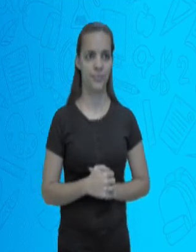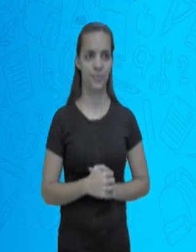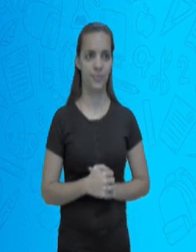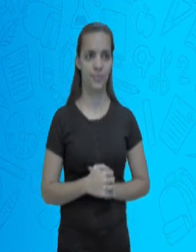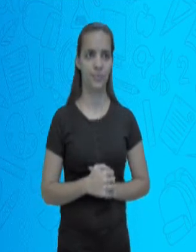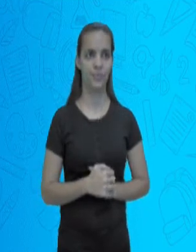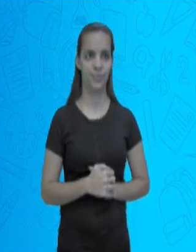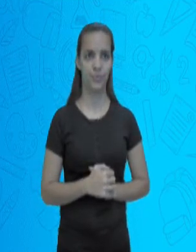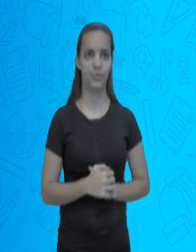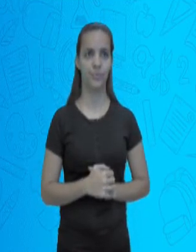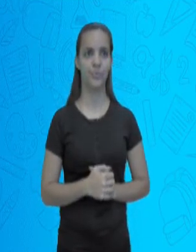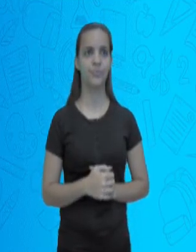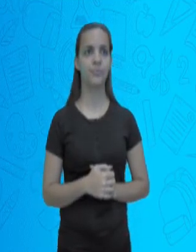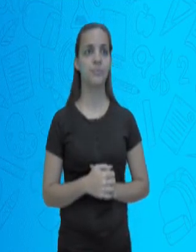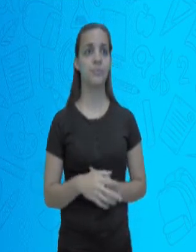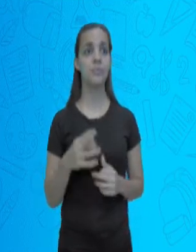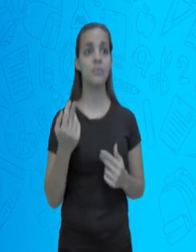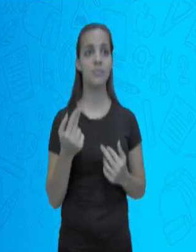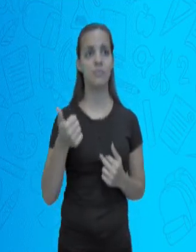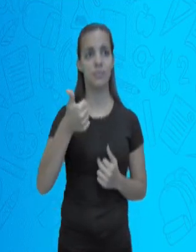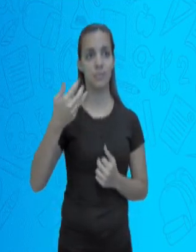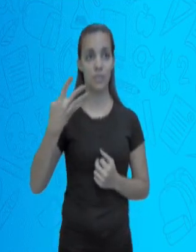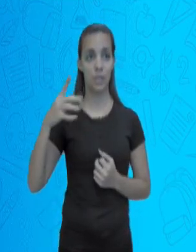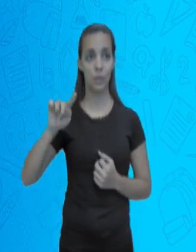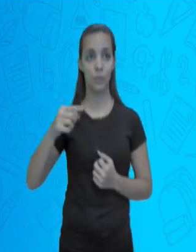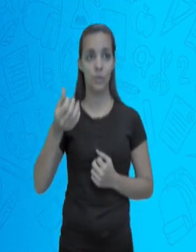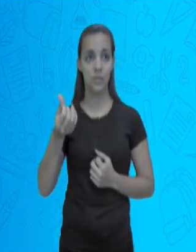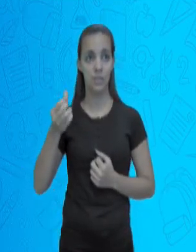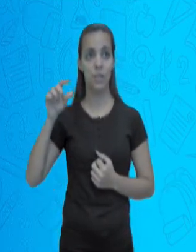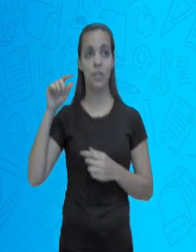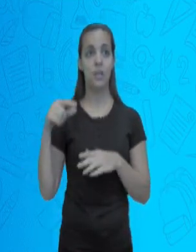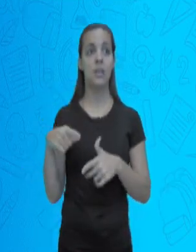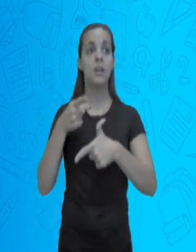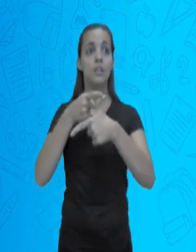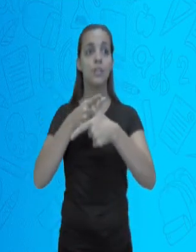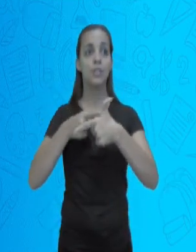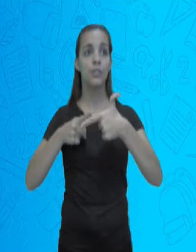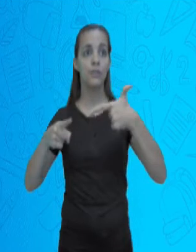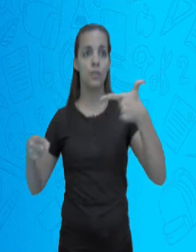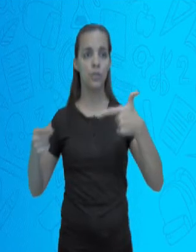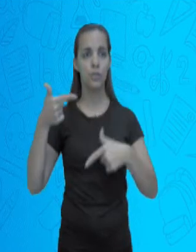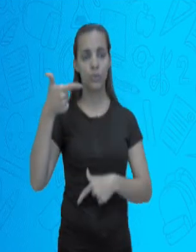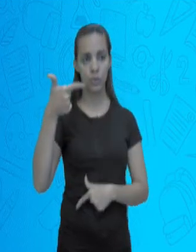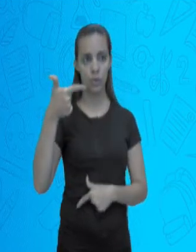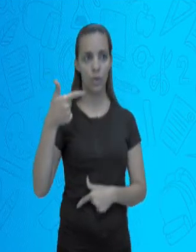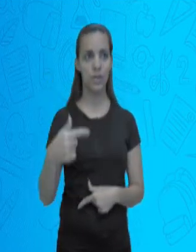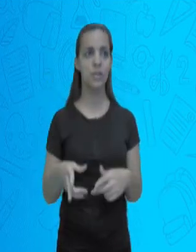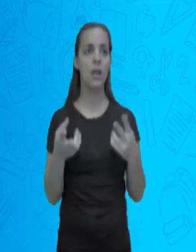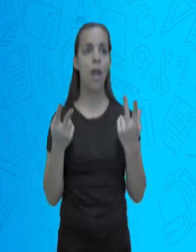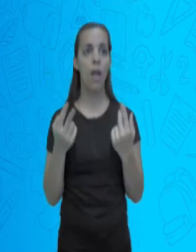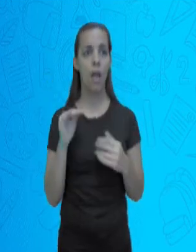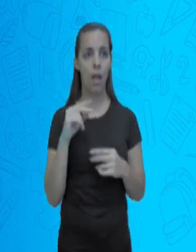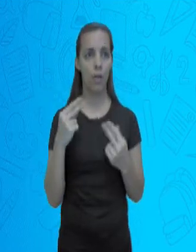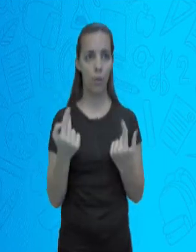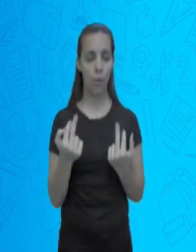AC dividido por 2. Então, eu tenho 14,6 dividido por